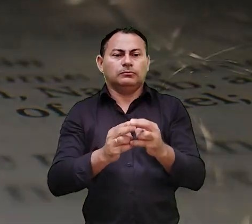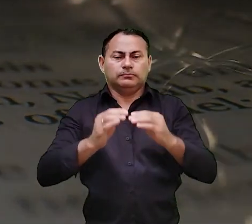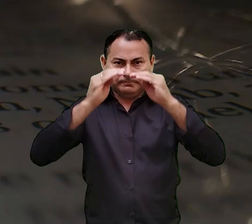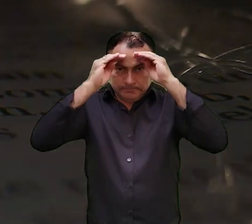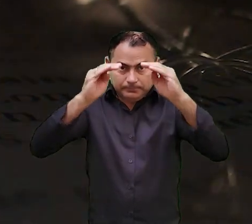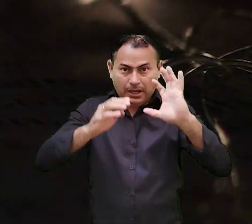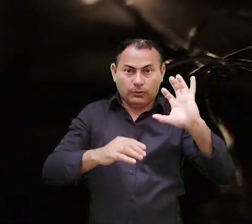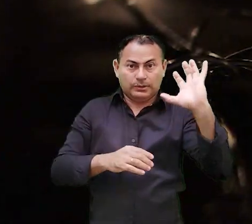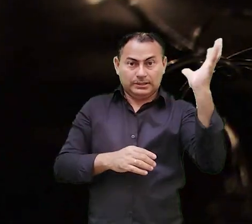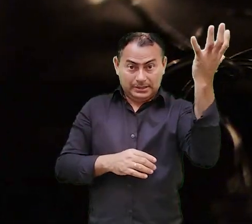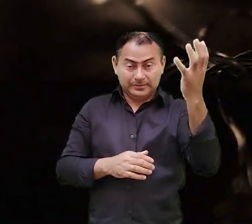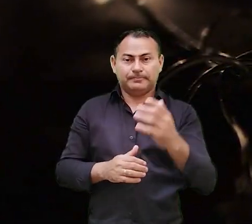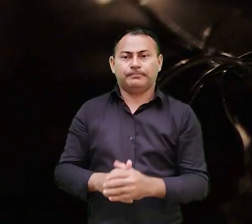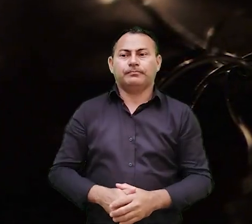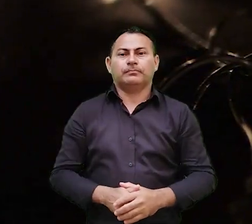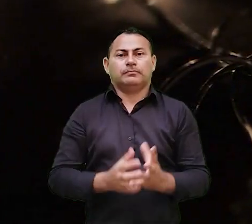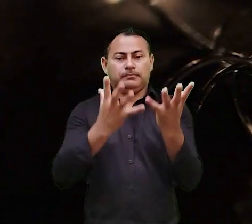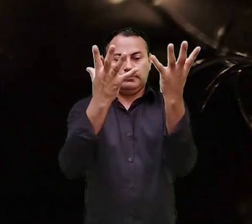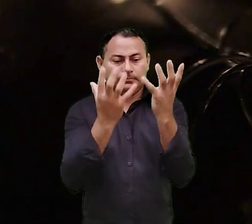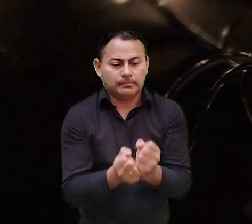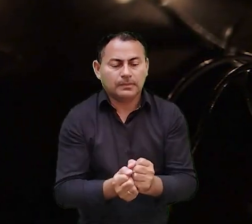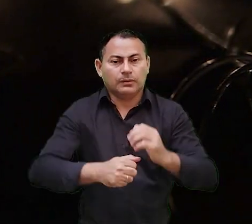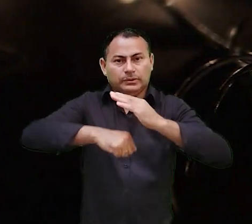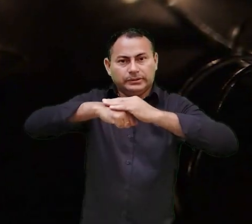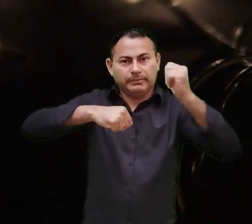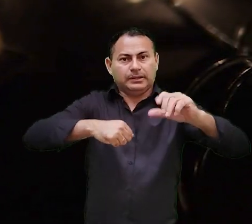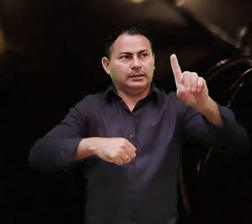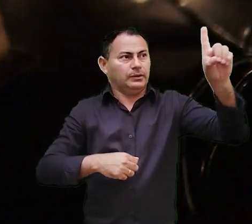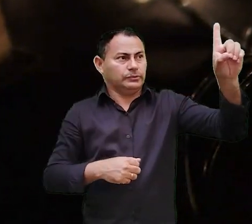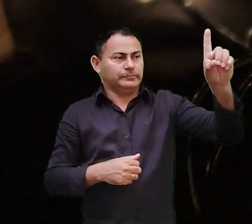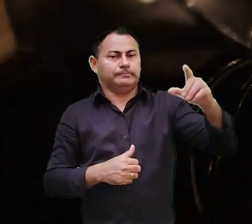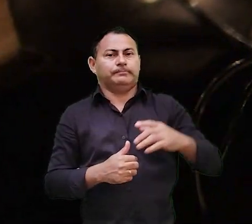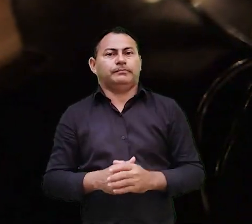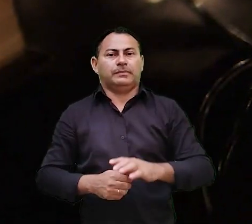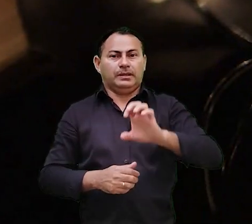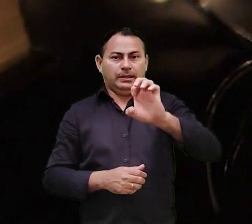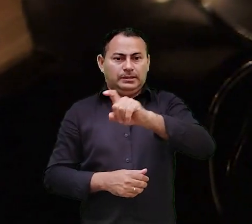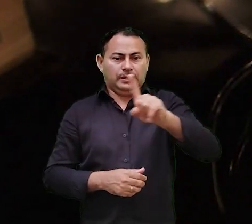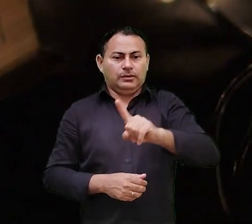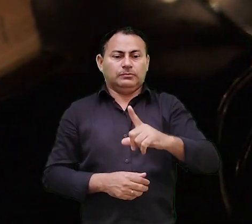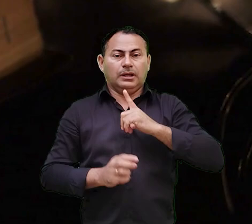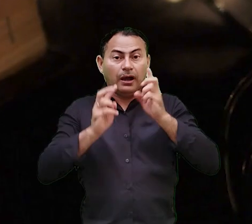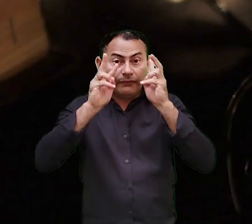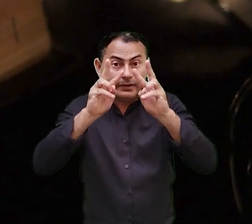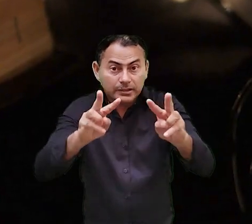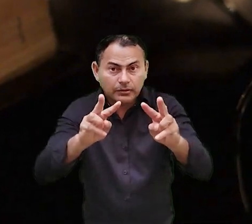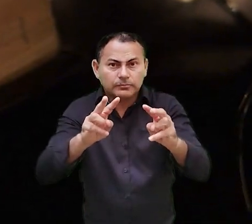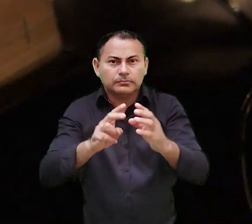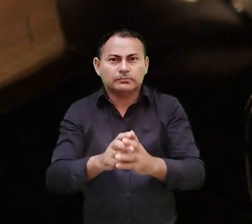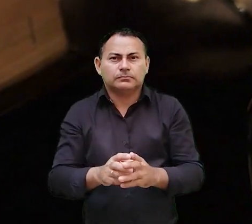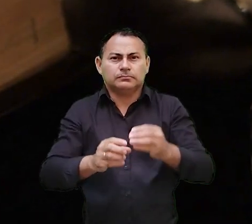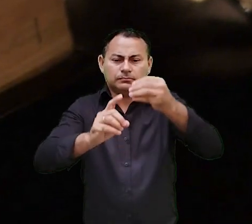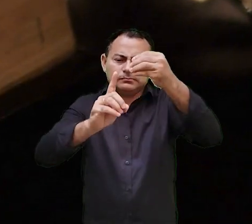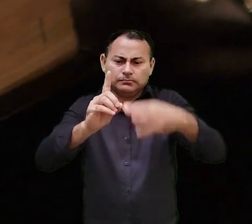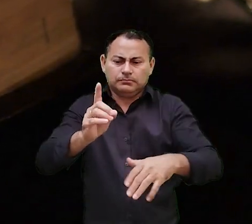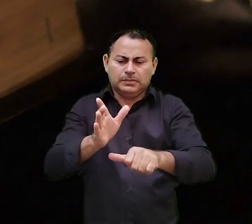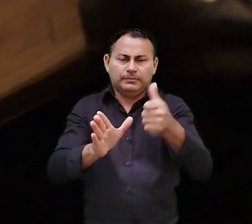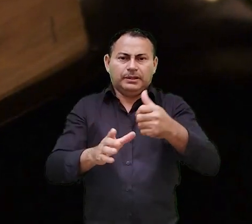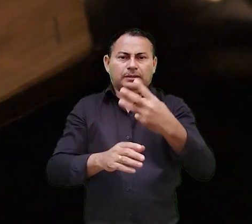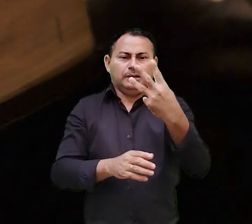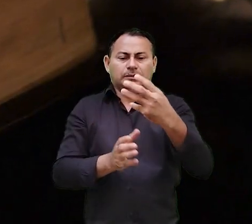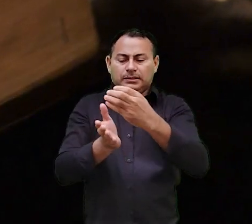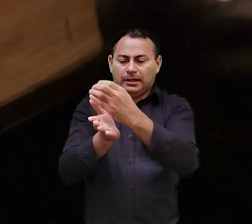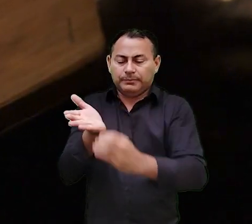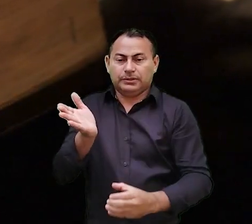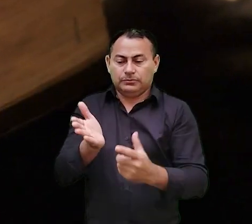Deus veio com um cumprimento. Quando recebeu o chamado de Deus, Ezequiel tinha uma visão que está